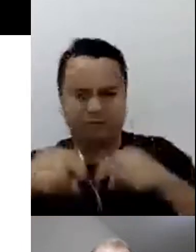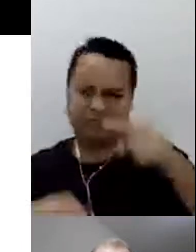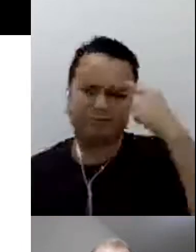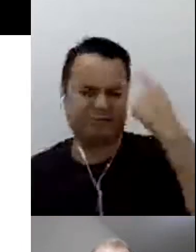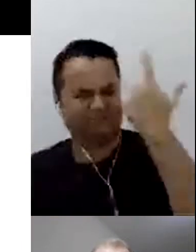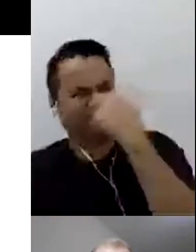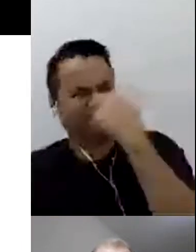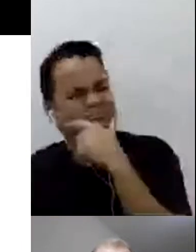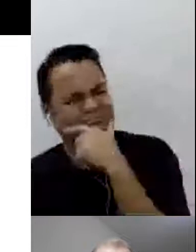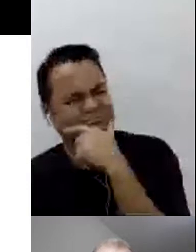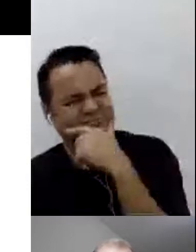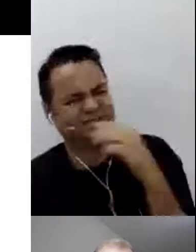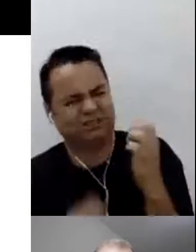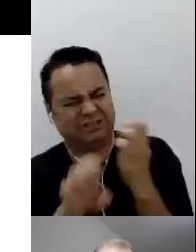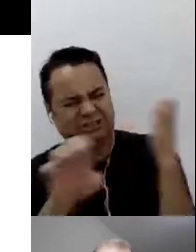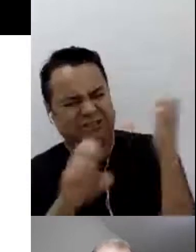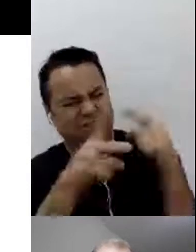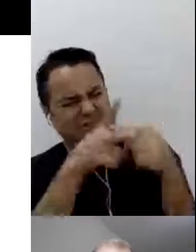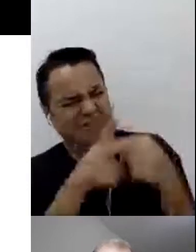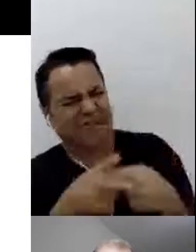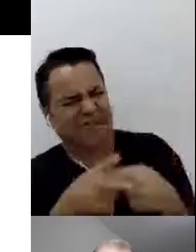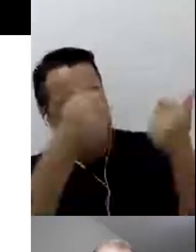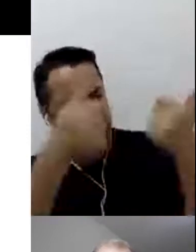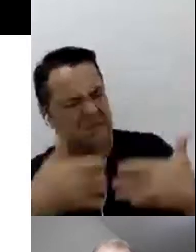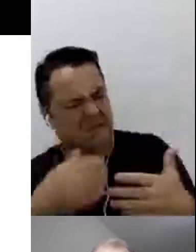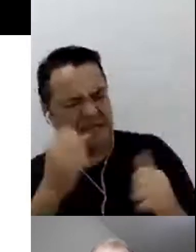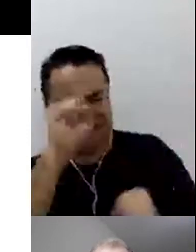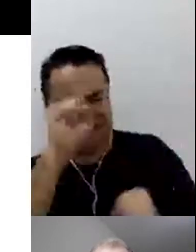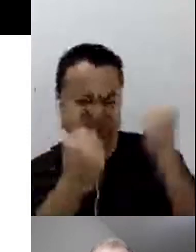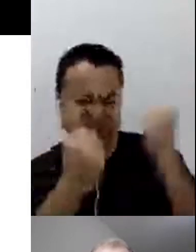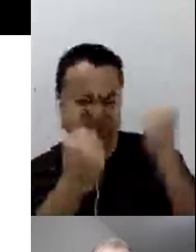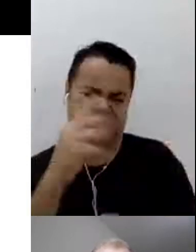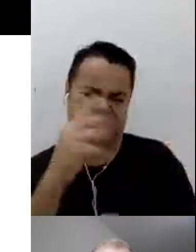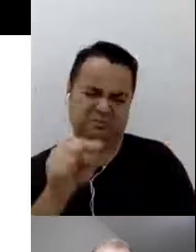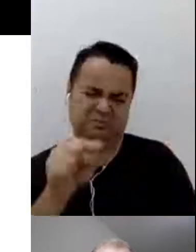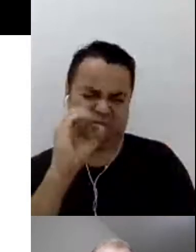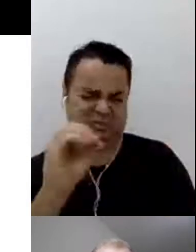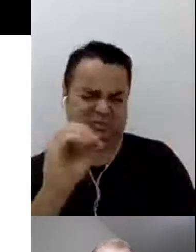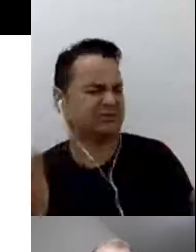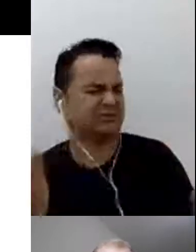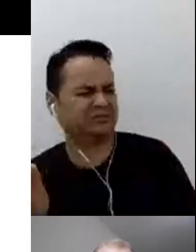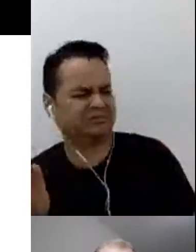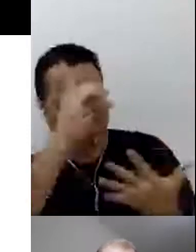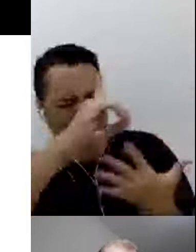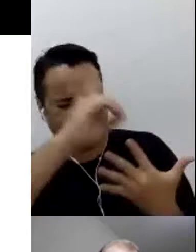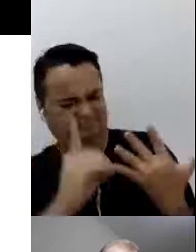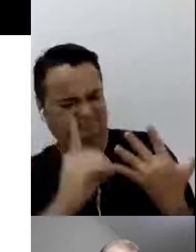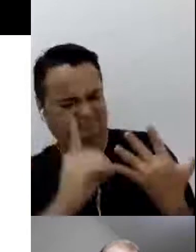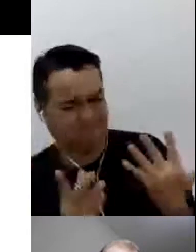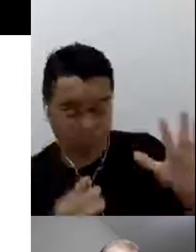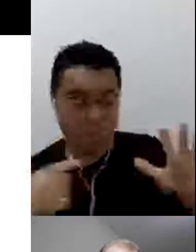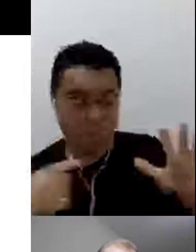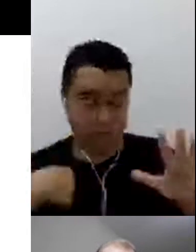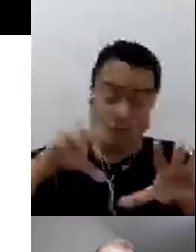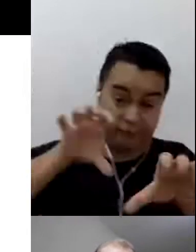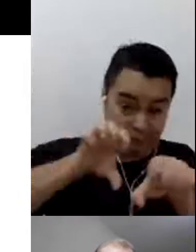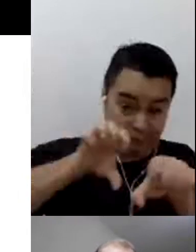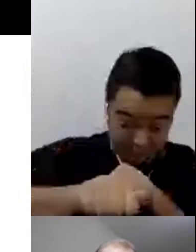o que o engenheiro mecânico está vindo falar sobre indústria 4.0, sobre dados? Então, veja, minha formação, apesar